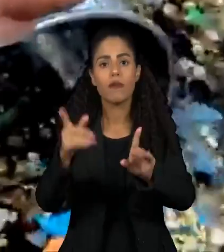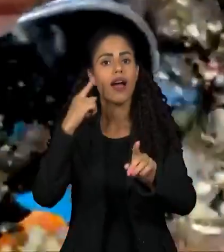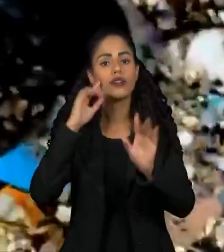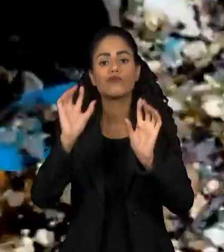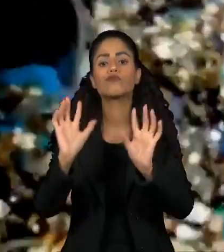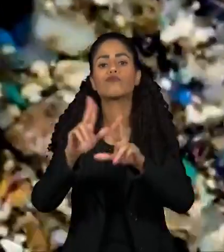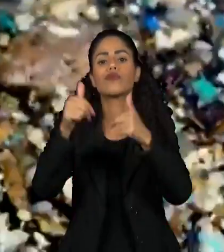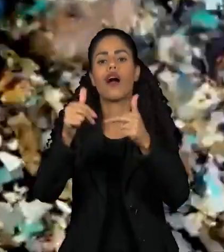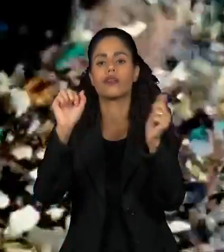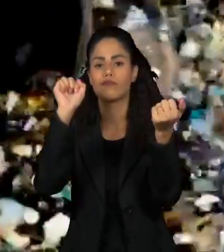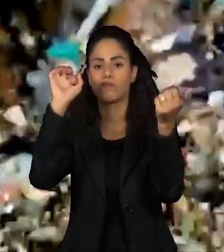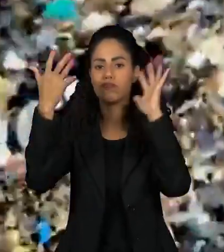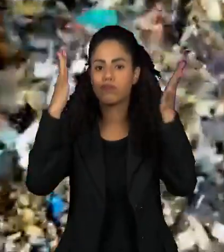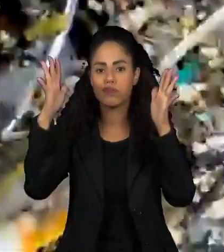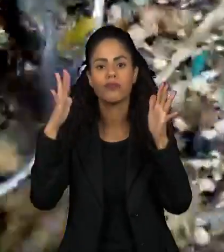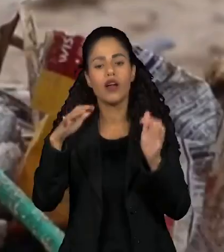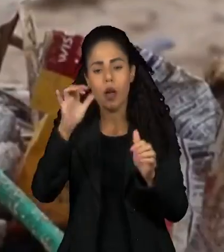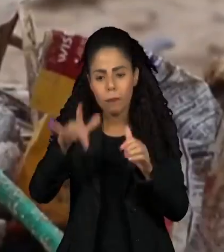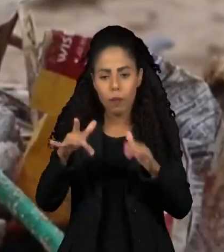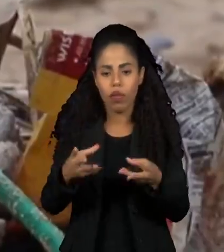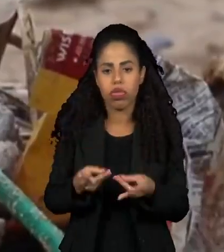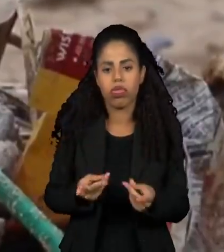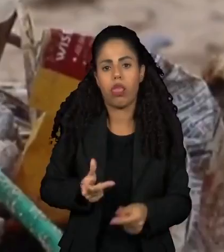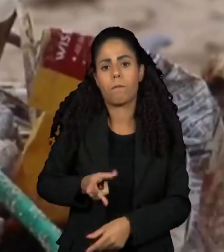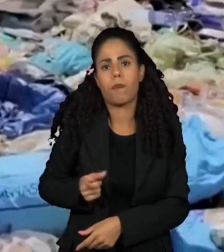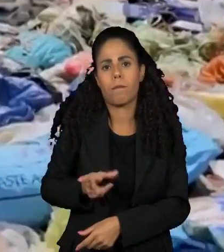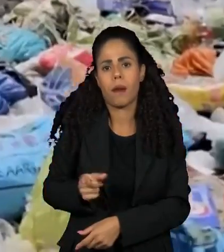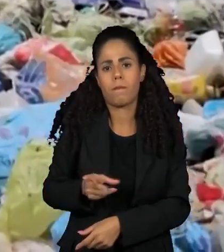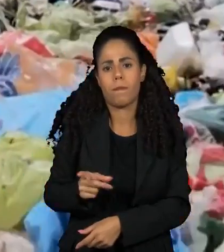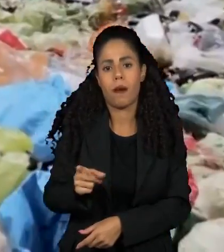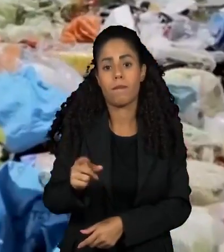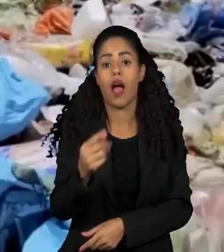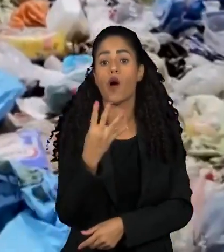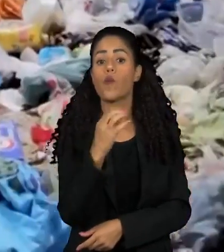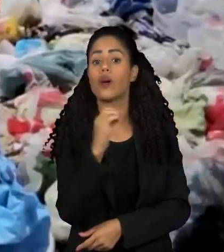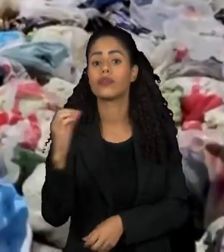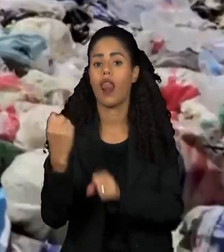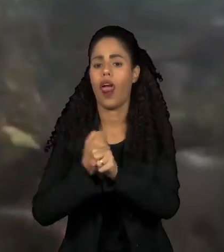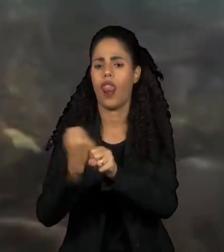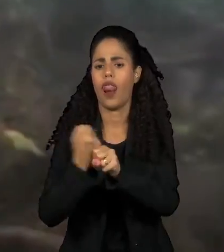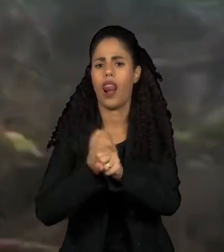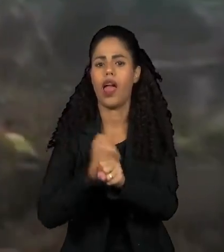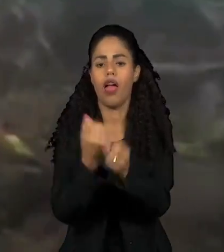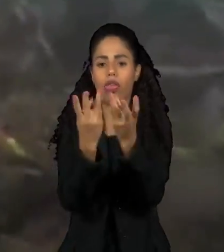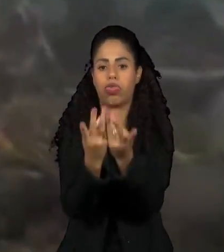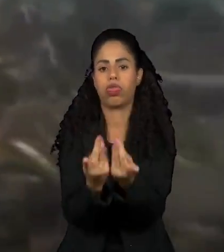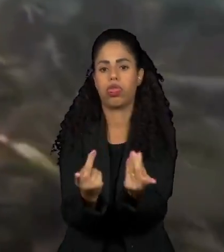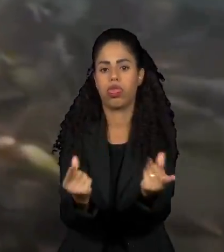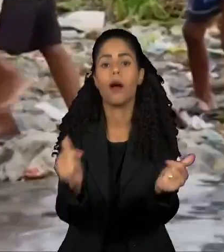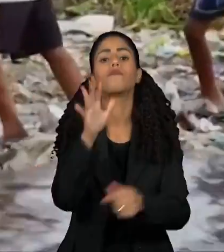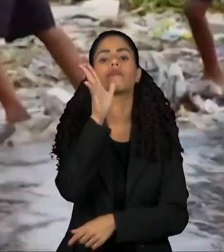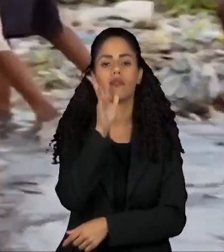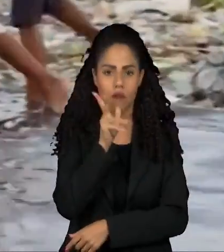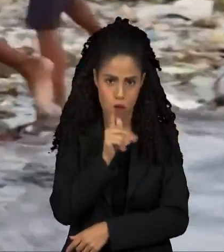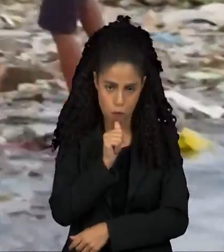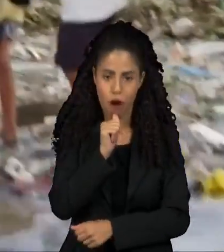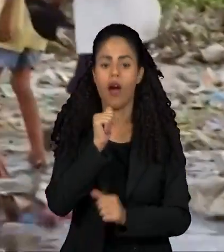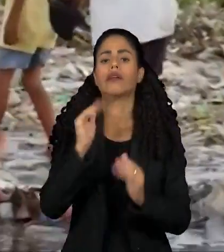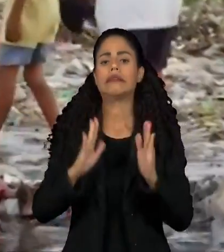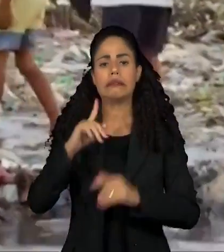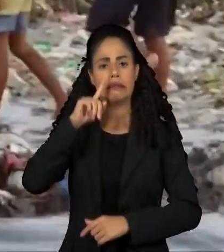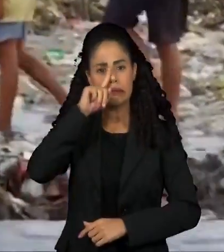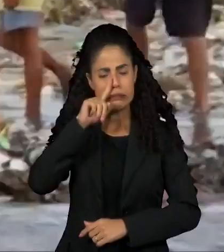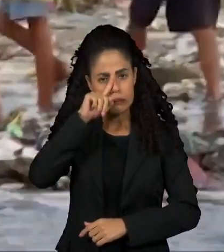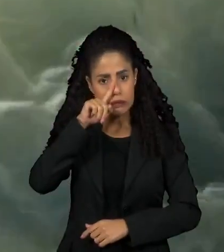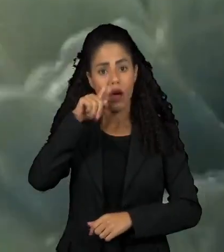tempo, o plástico se fragmenta. E vale lembrar que ele leva 450 anos para se decompor. Um perigo enorme